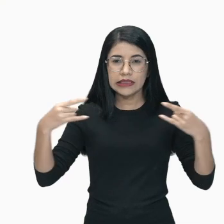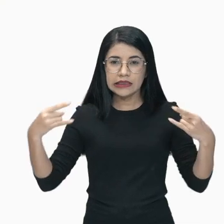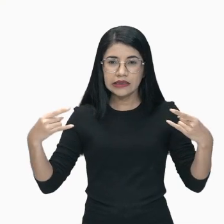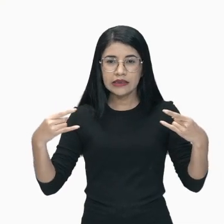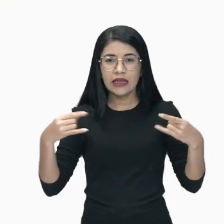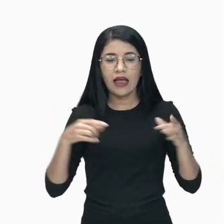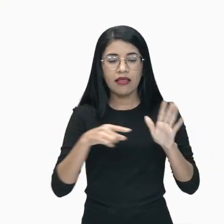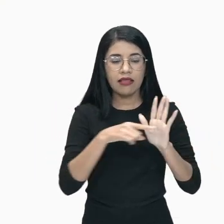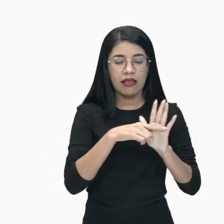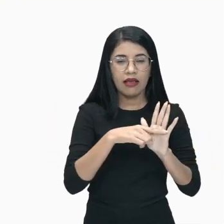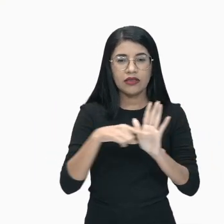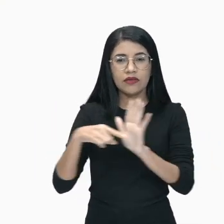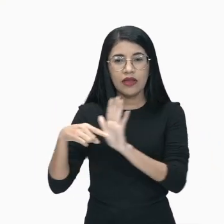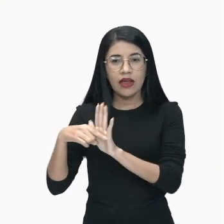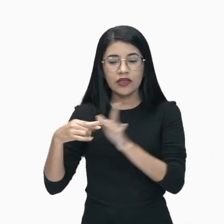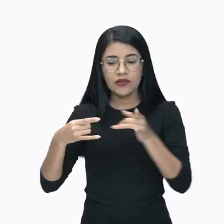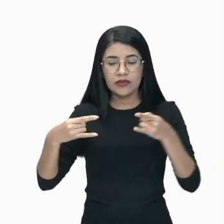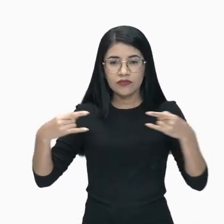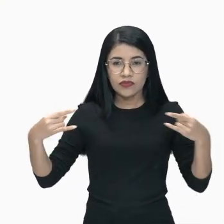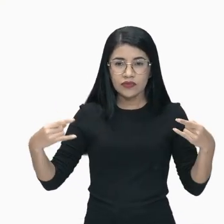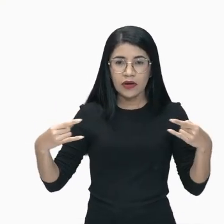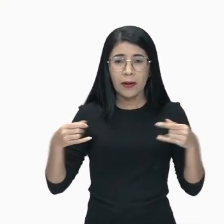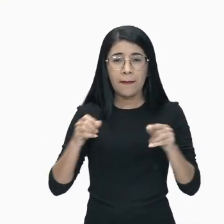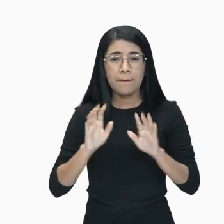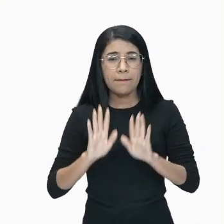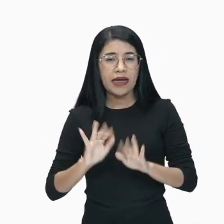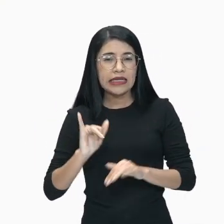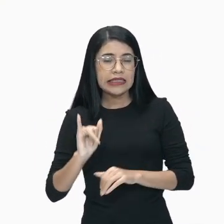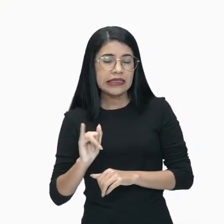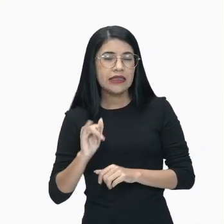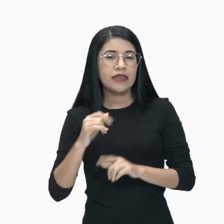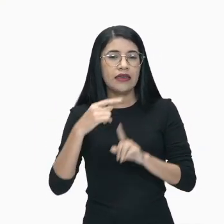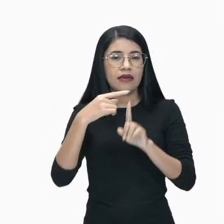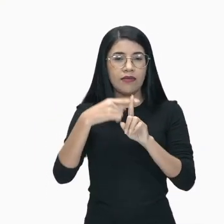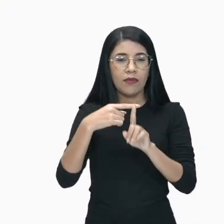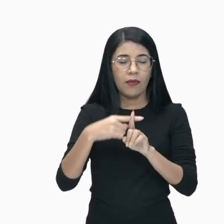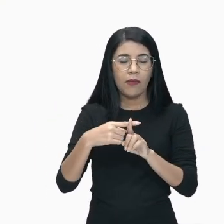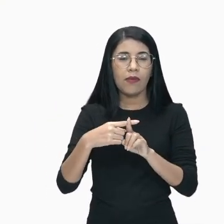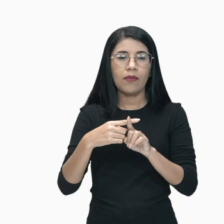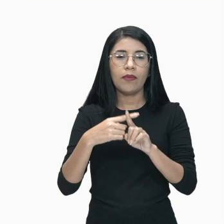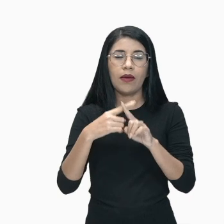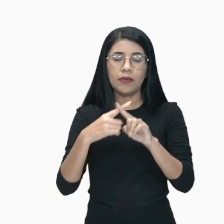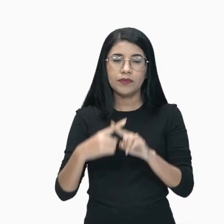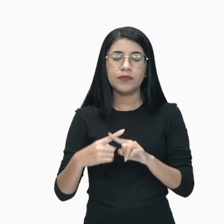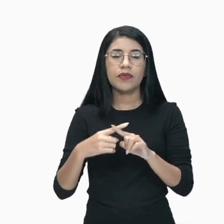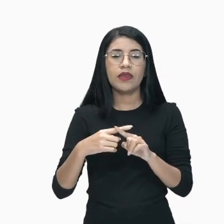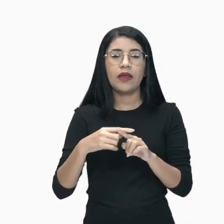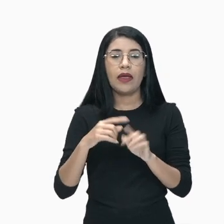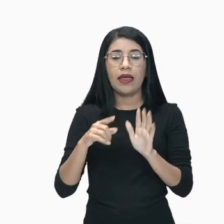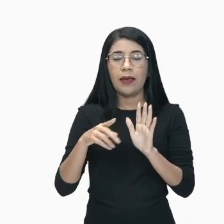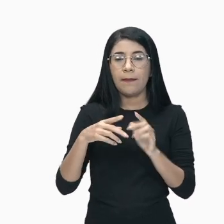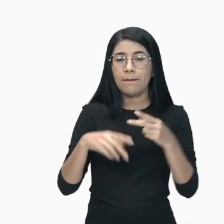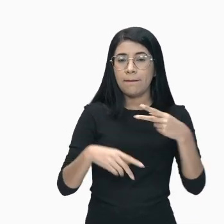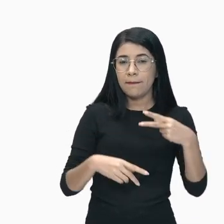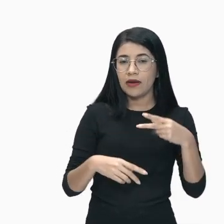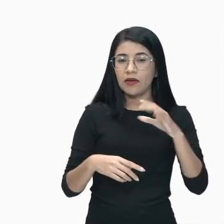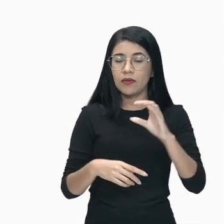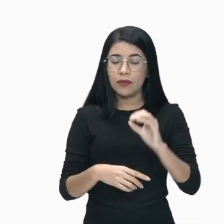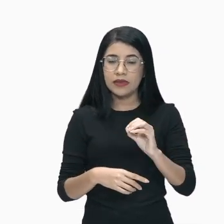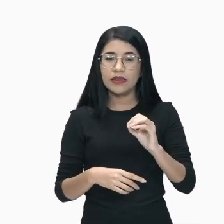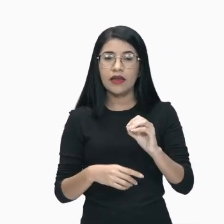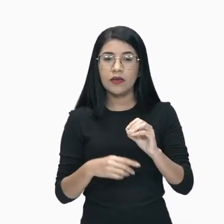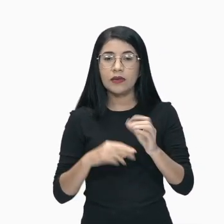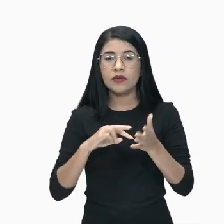se a multiplicação das cargas der um número negativo, se for um número menor do que zero, eu vou ter forças